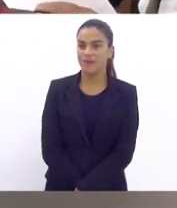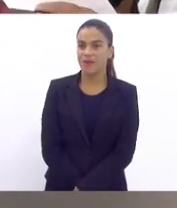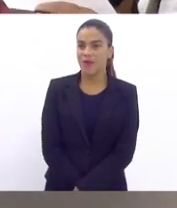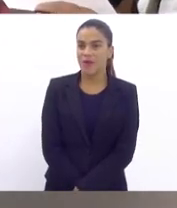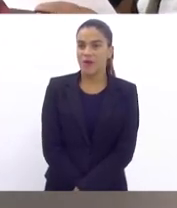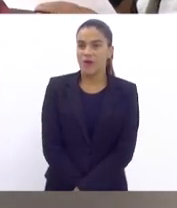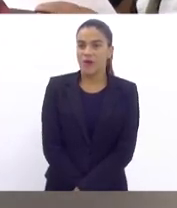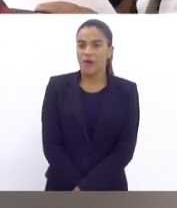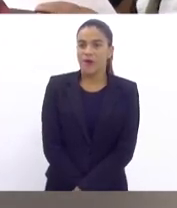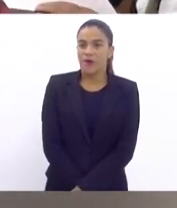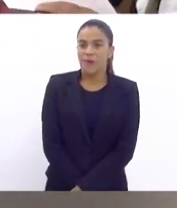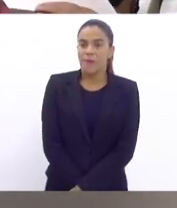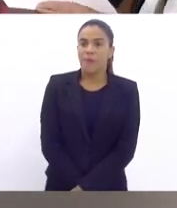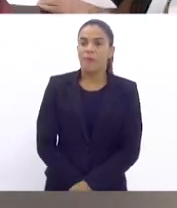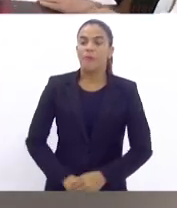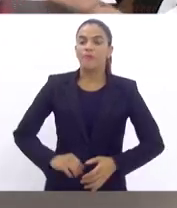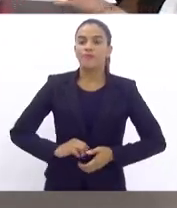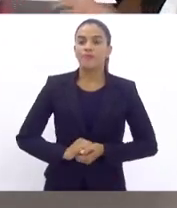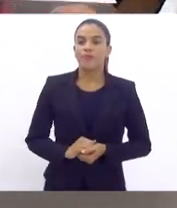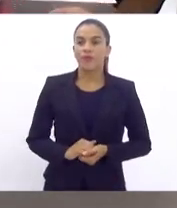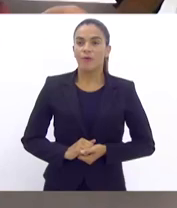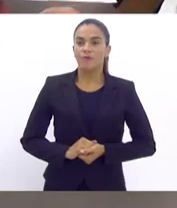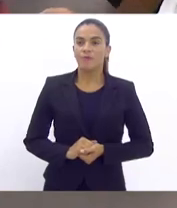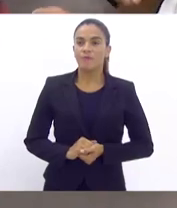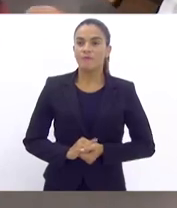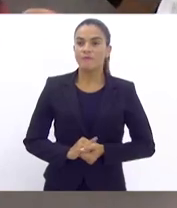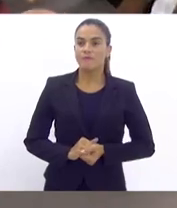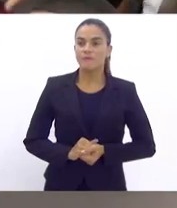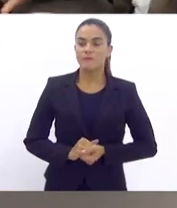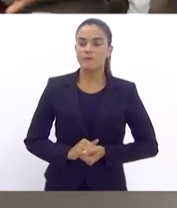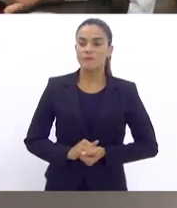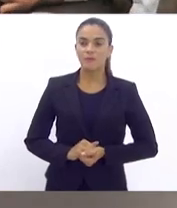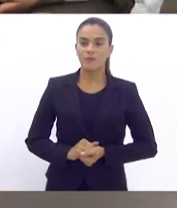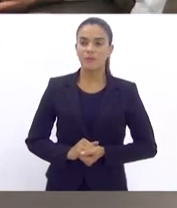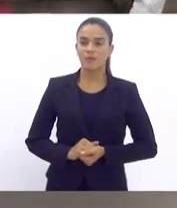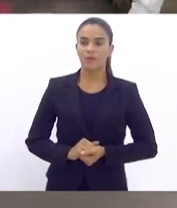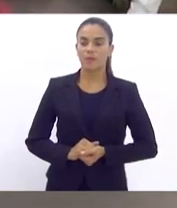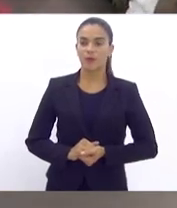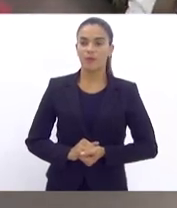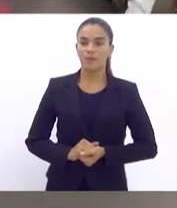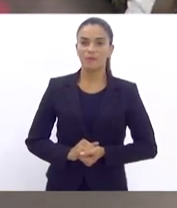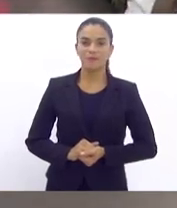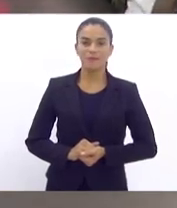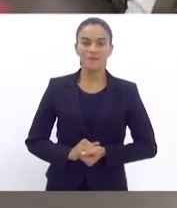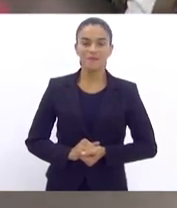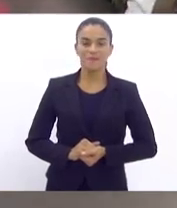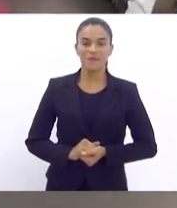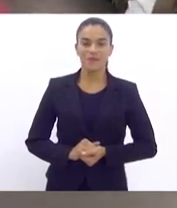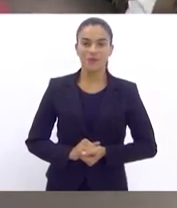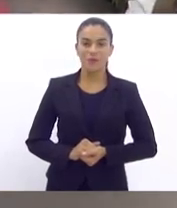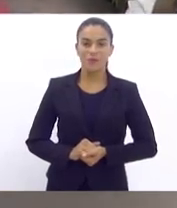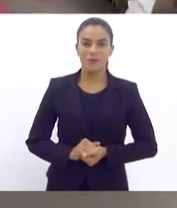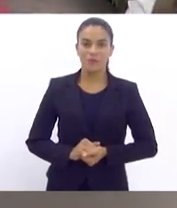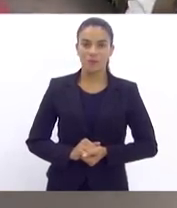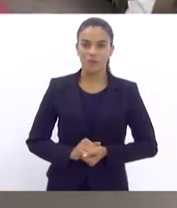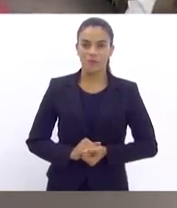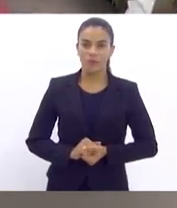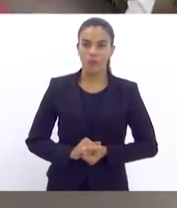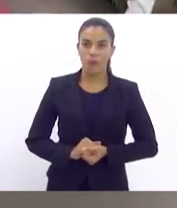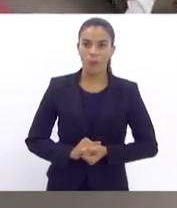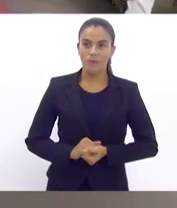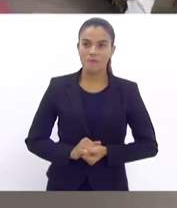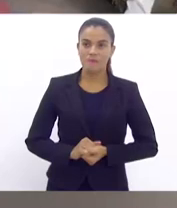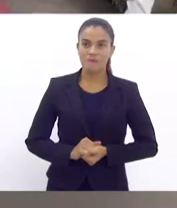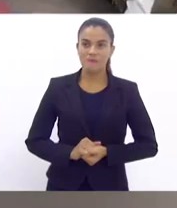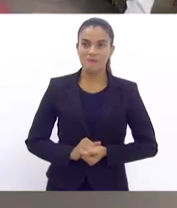bem já foram Bom dia Deputado cozzolino deputado Carlos Mickey em breve teremos aqui o deputado Serafina como colega